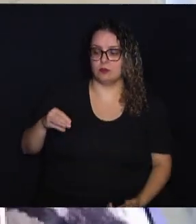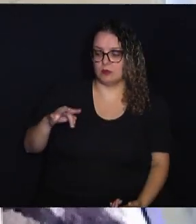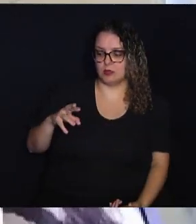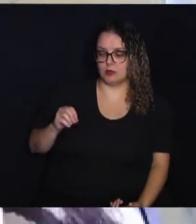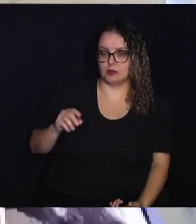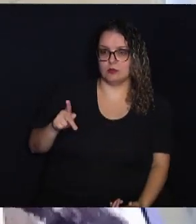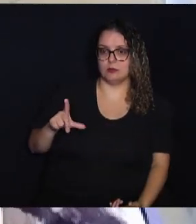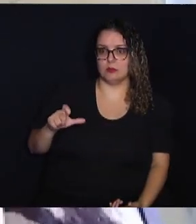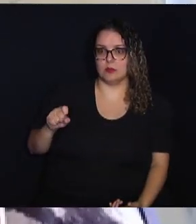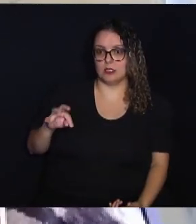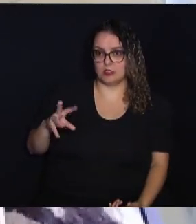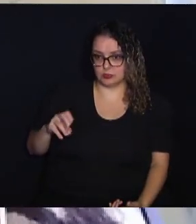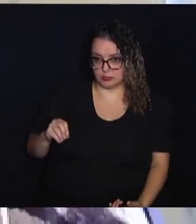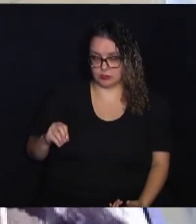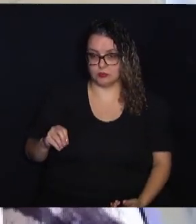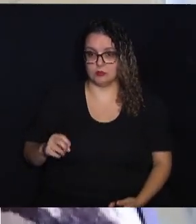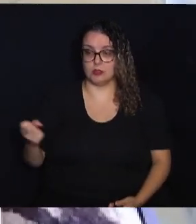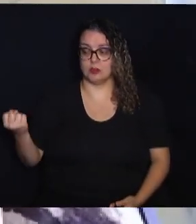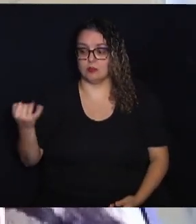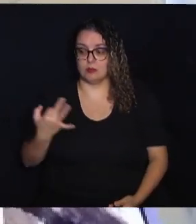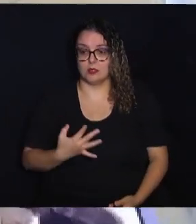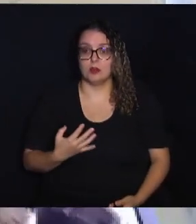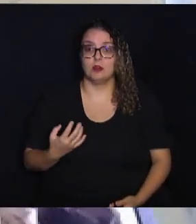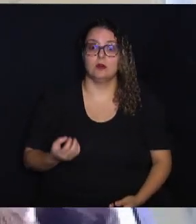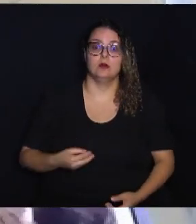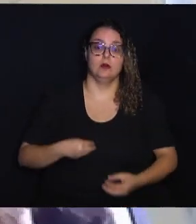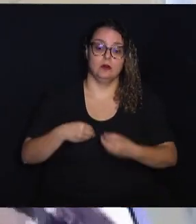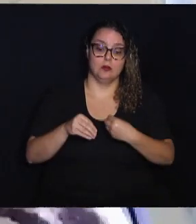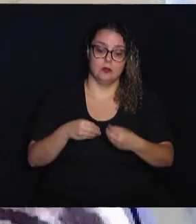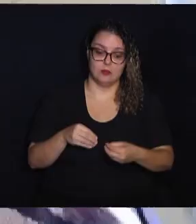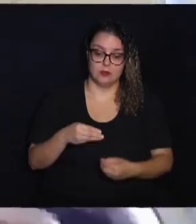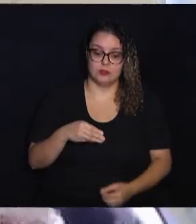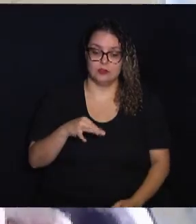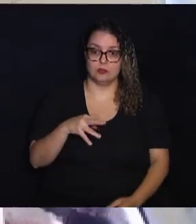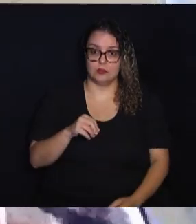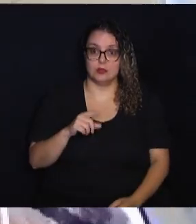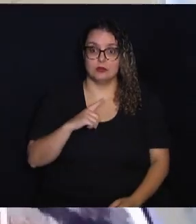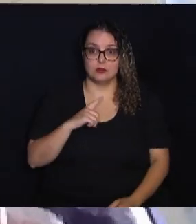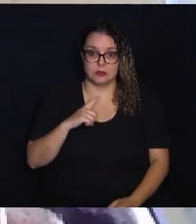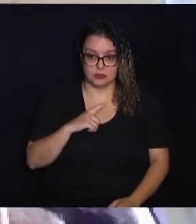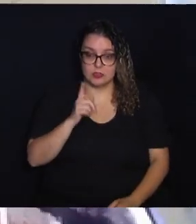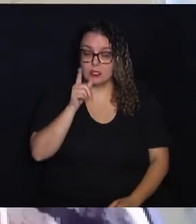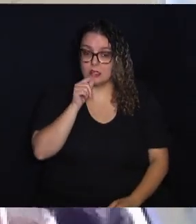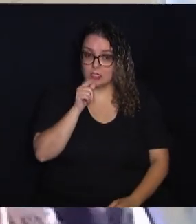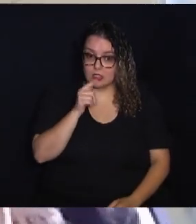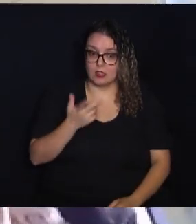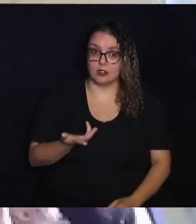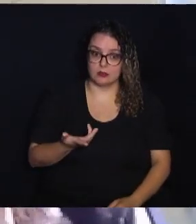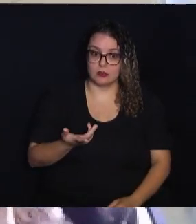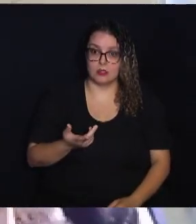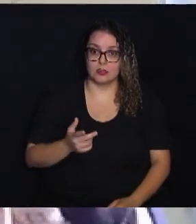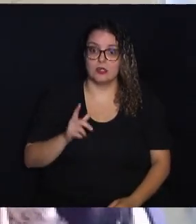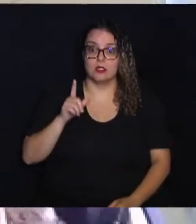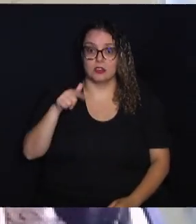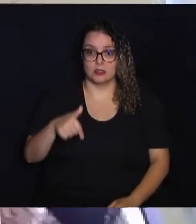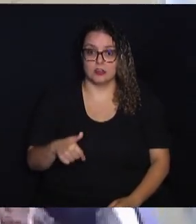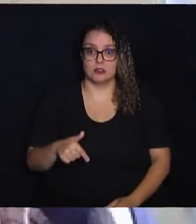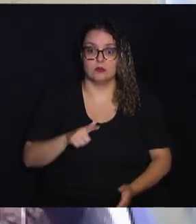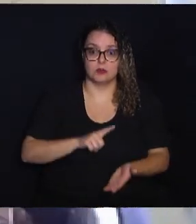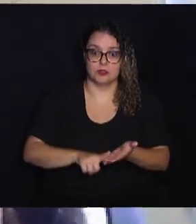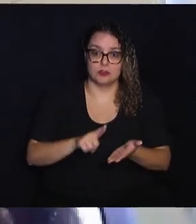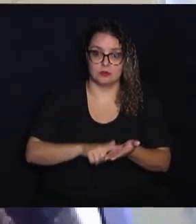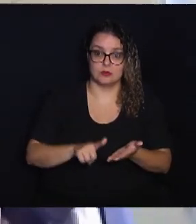gente justamente conseguir quantificar quanto de microplástico existia na água e depois da